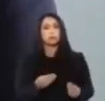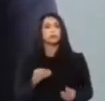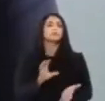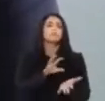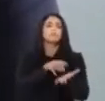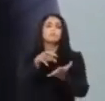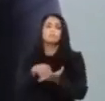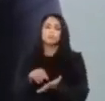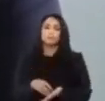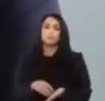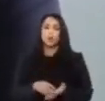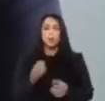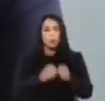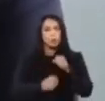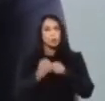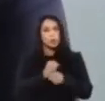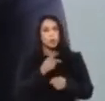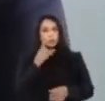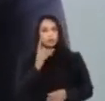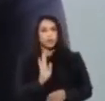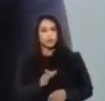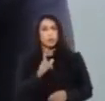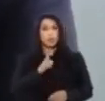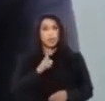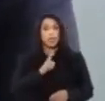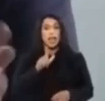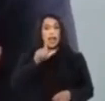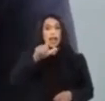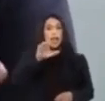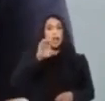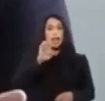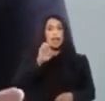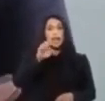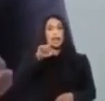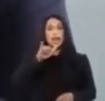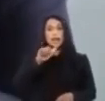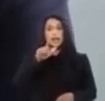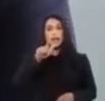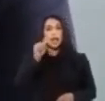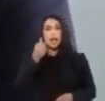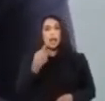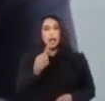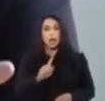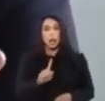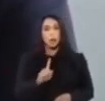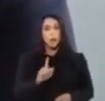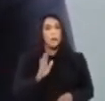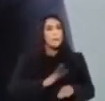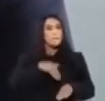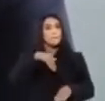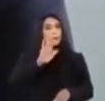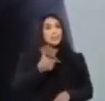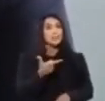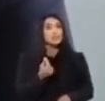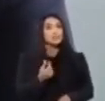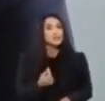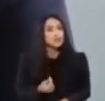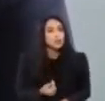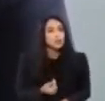Nós dissemos ano passado que faríamos uma quantidade de leilões muito grande, fizemos, nos primeiros 100 dias a gente fez mais de 20